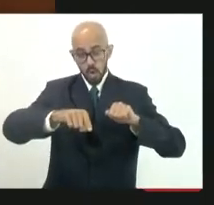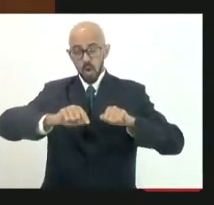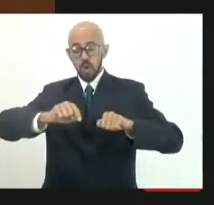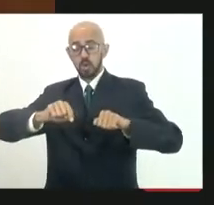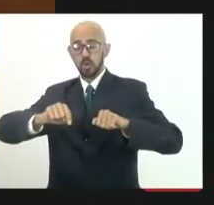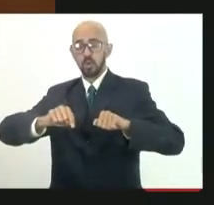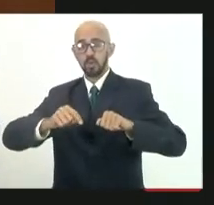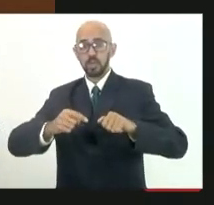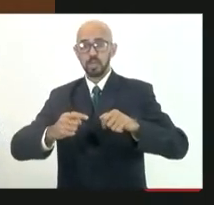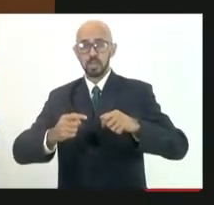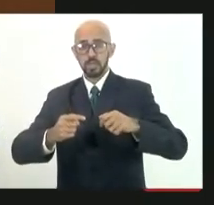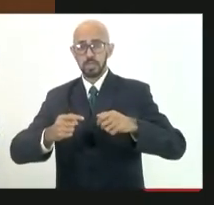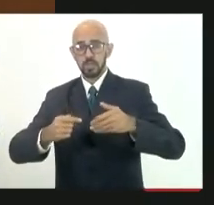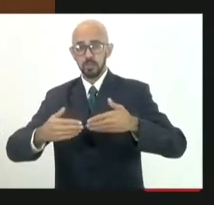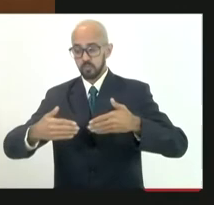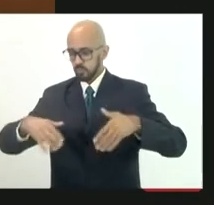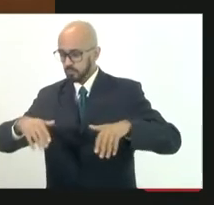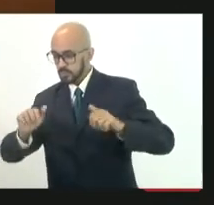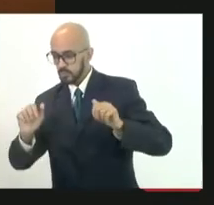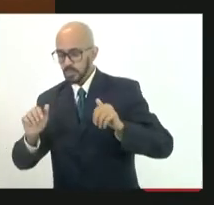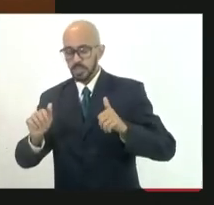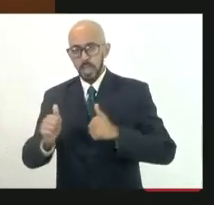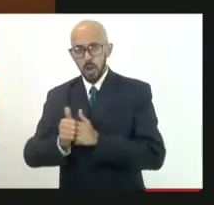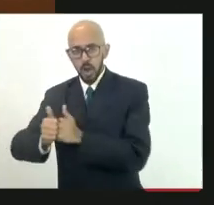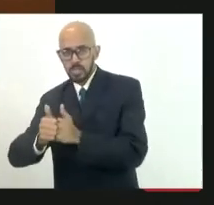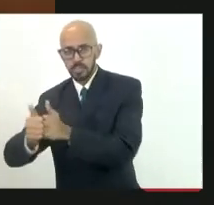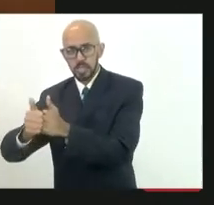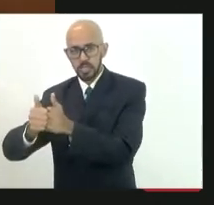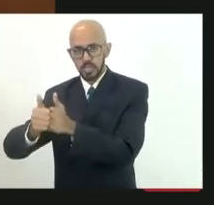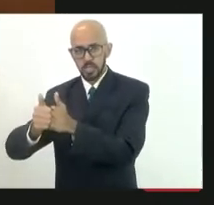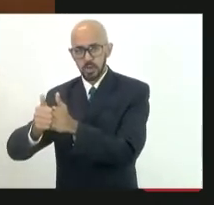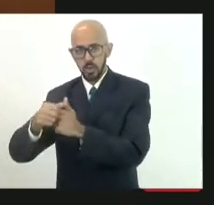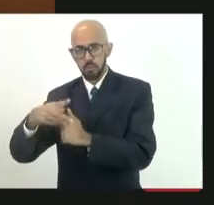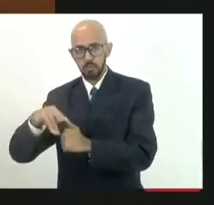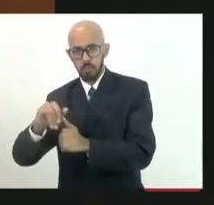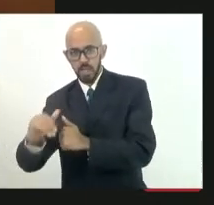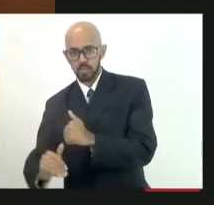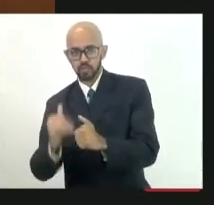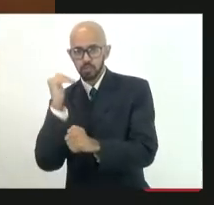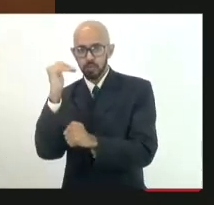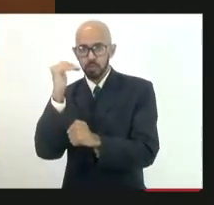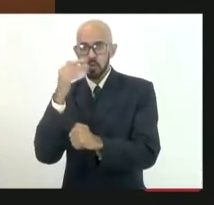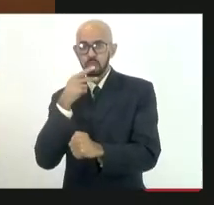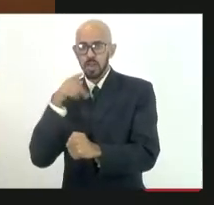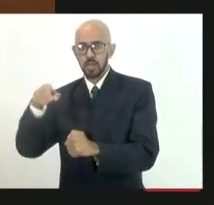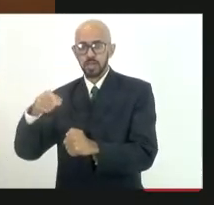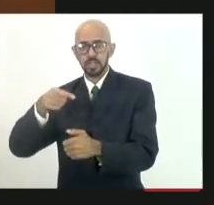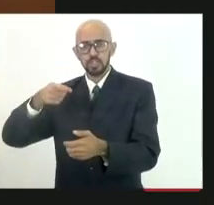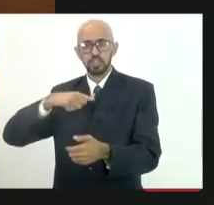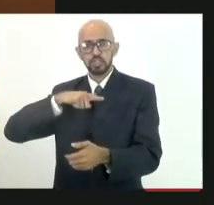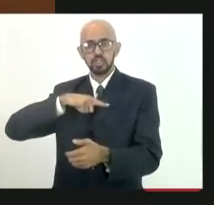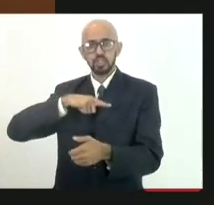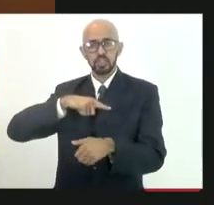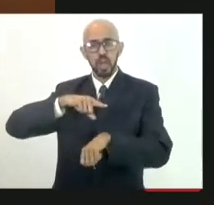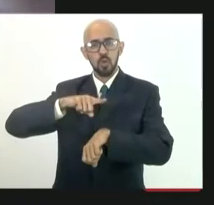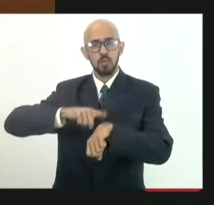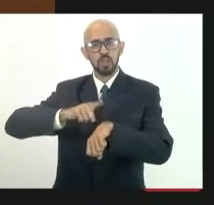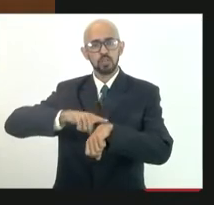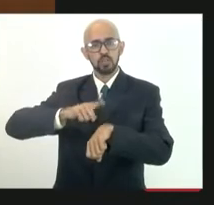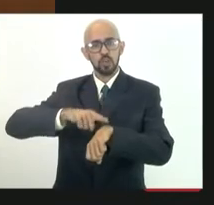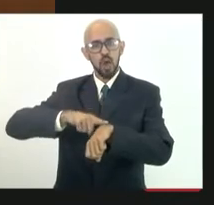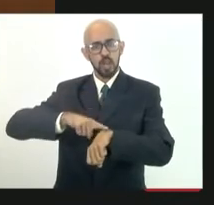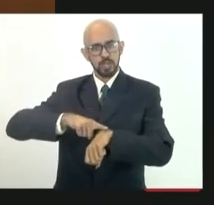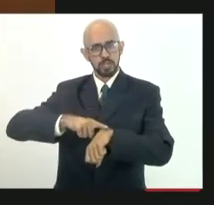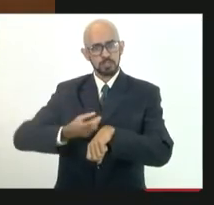abordaram o pai de santo para dizer que ele precisava retirar, no prazo exíguo de algumas horas, 24